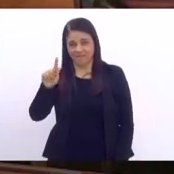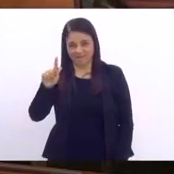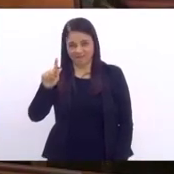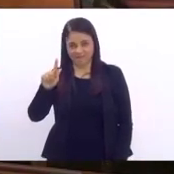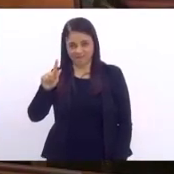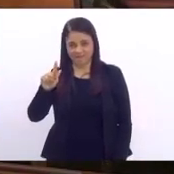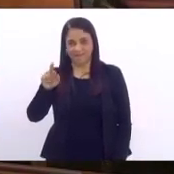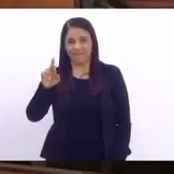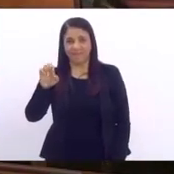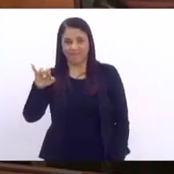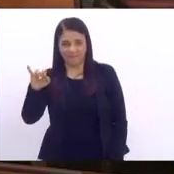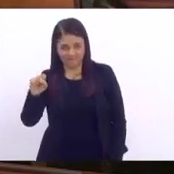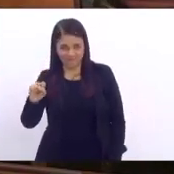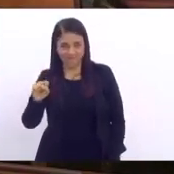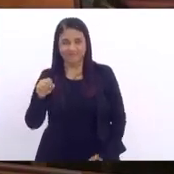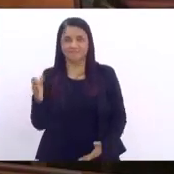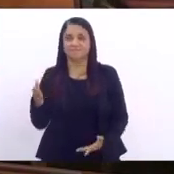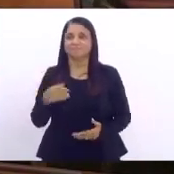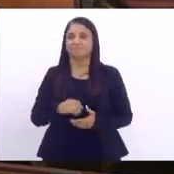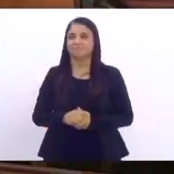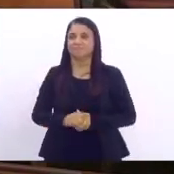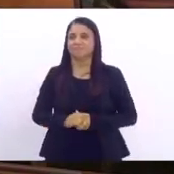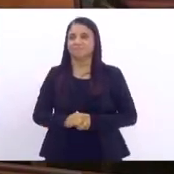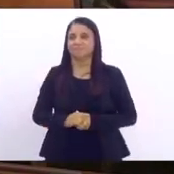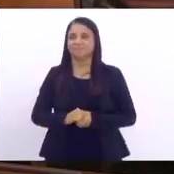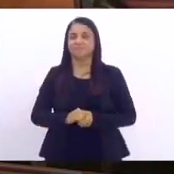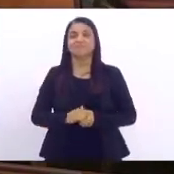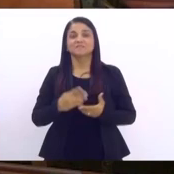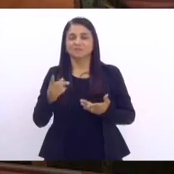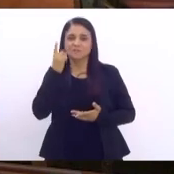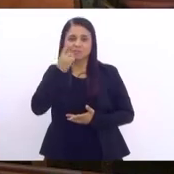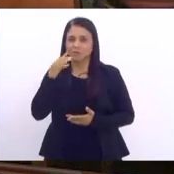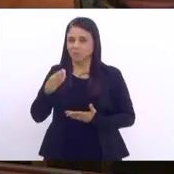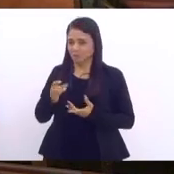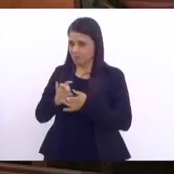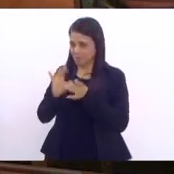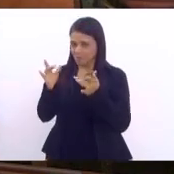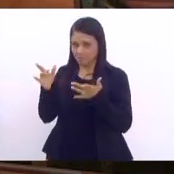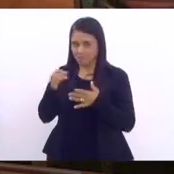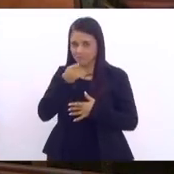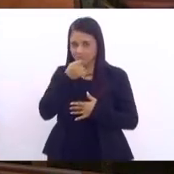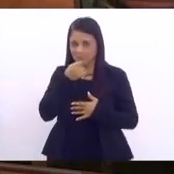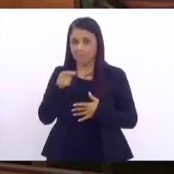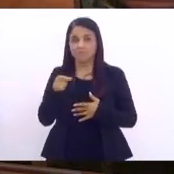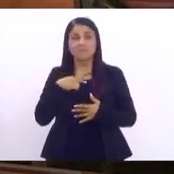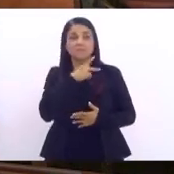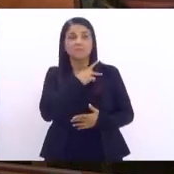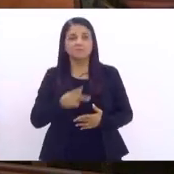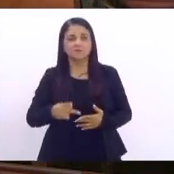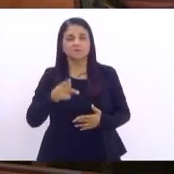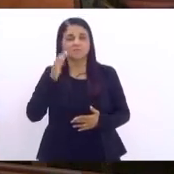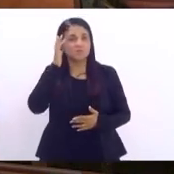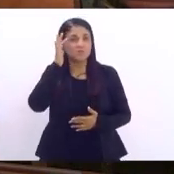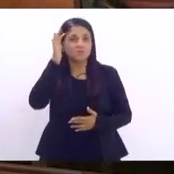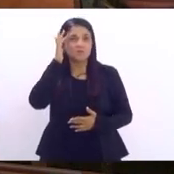Está aberto, deputado Otônio. Senhor presidente, o sonho do novato é ocupar a tribuna aqui.